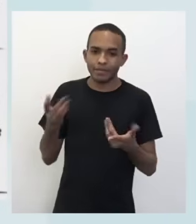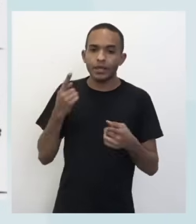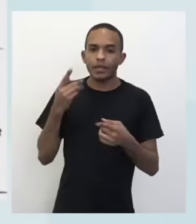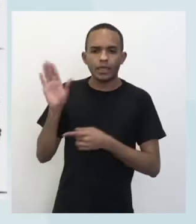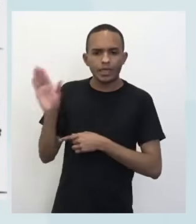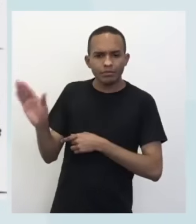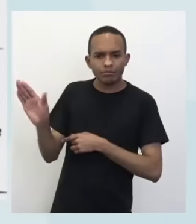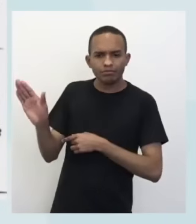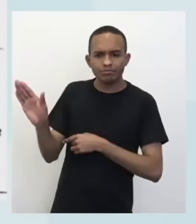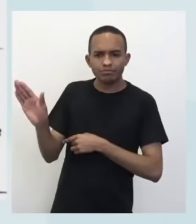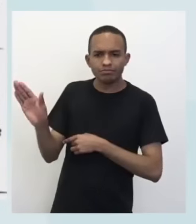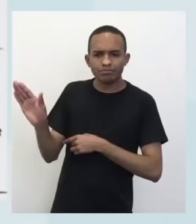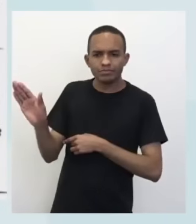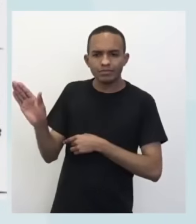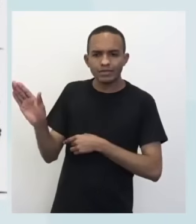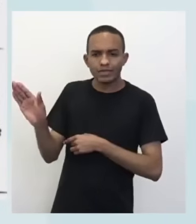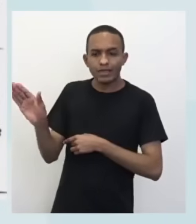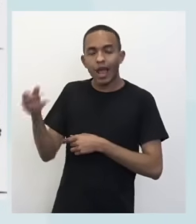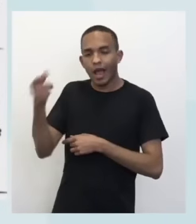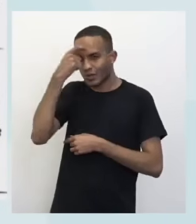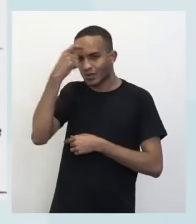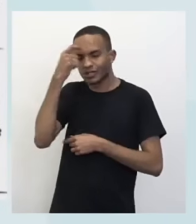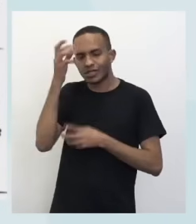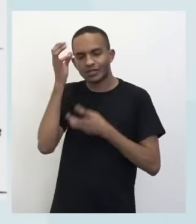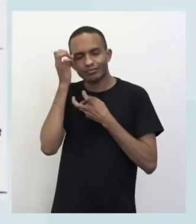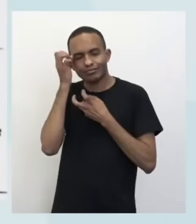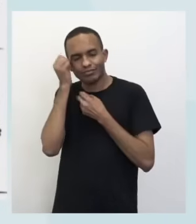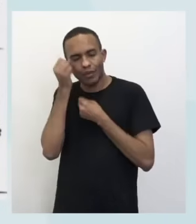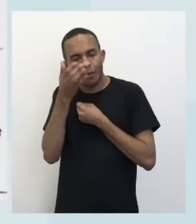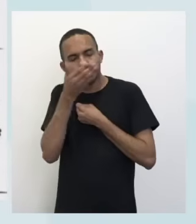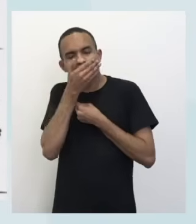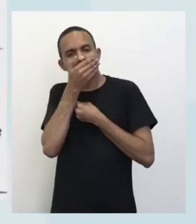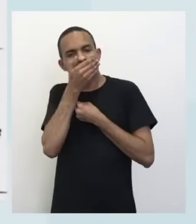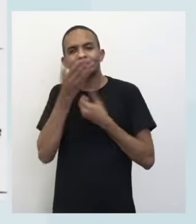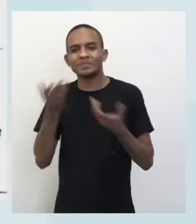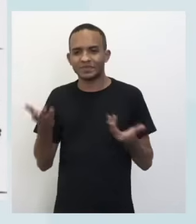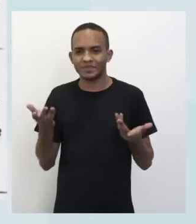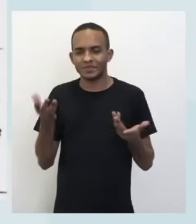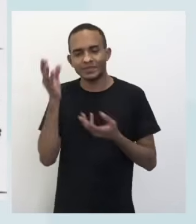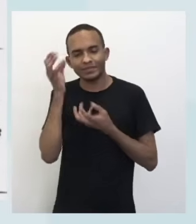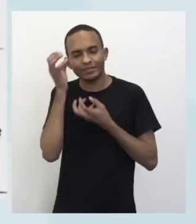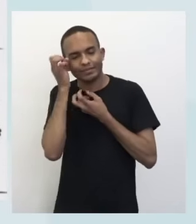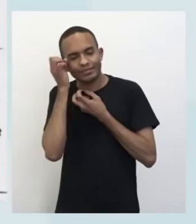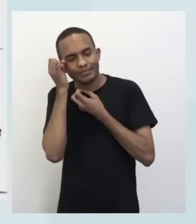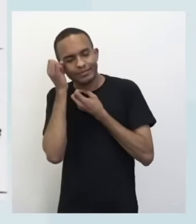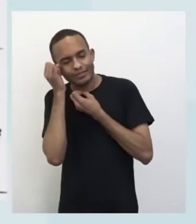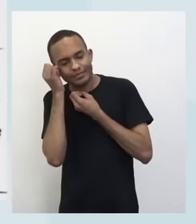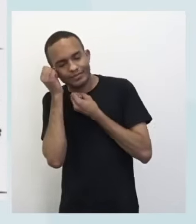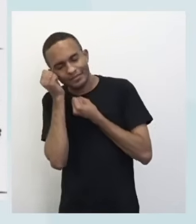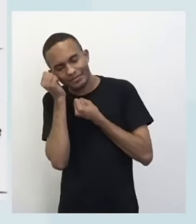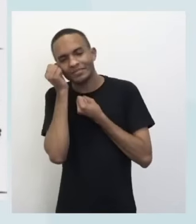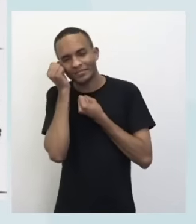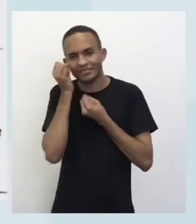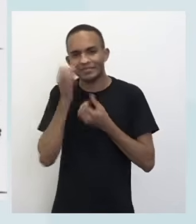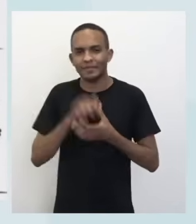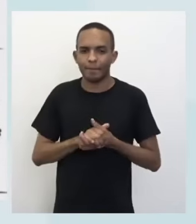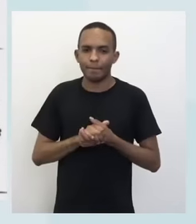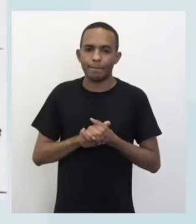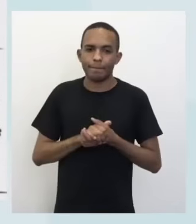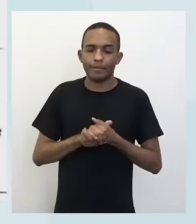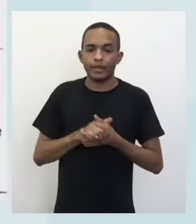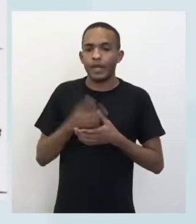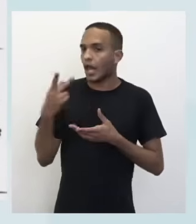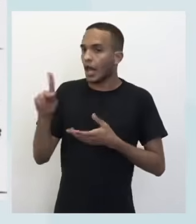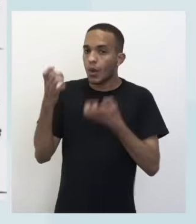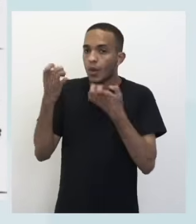boca da consciência bem lá, até colocar uma fita, um papel, não sei, dorme, tenta colocar tipo um sonífero. Então, ele não